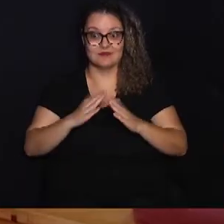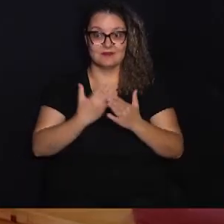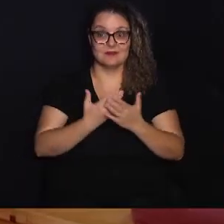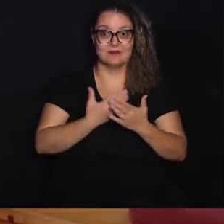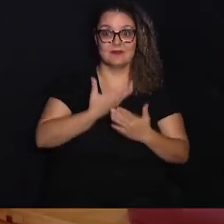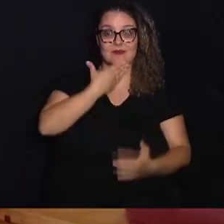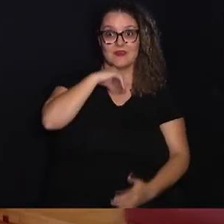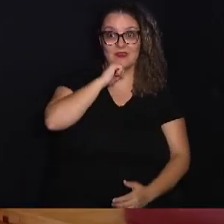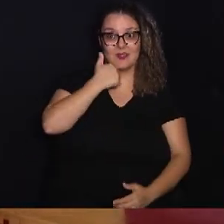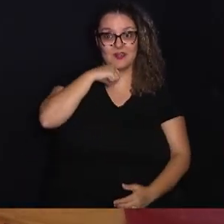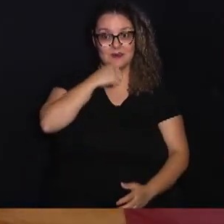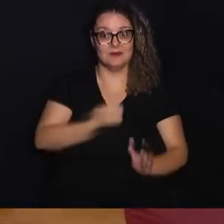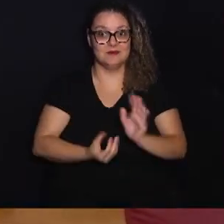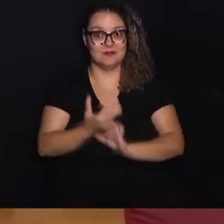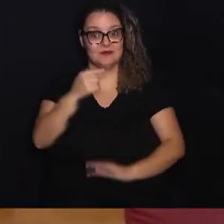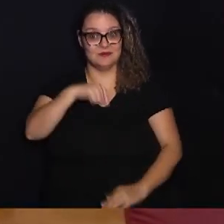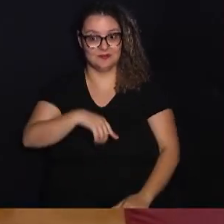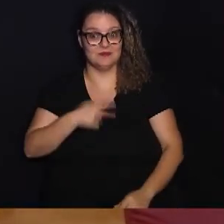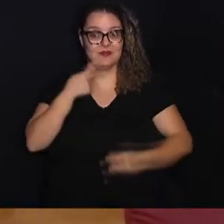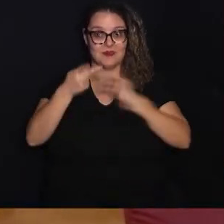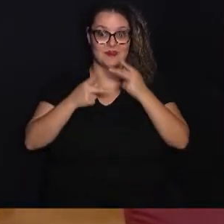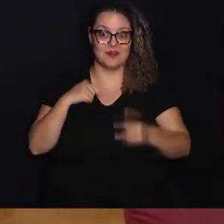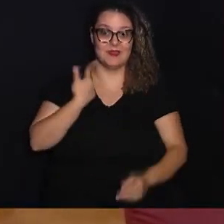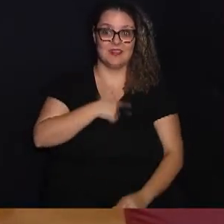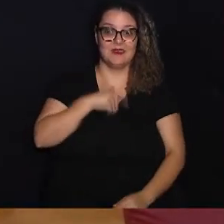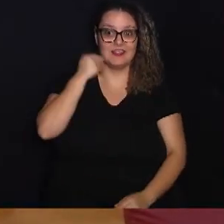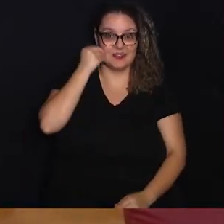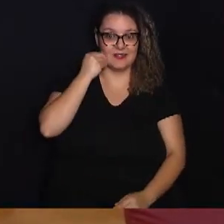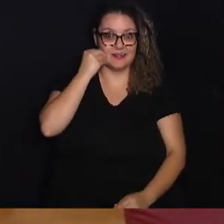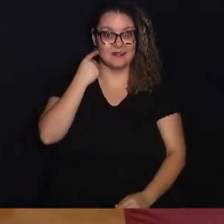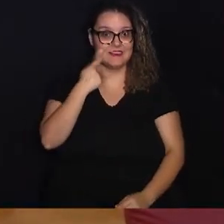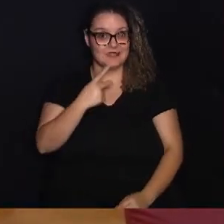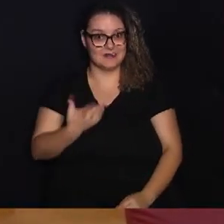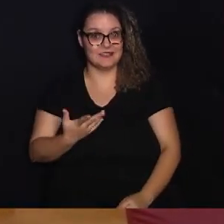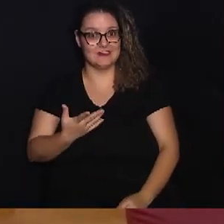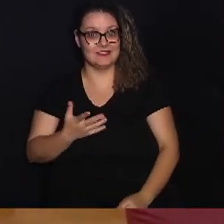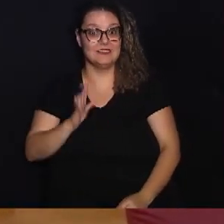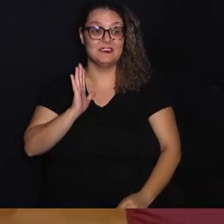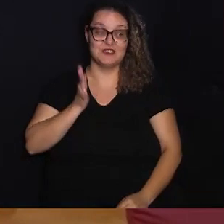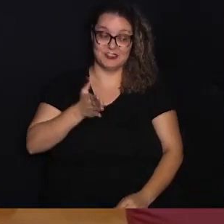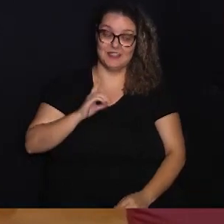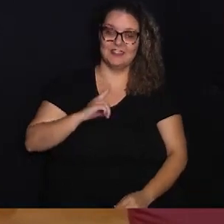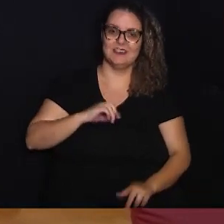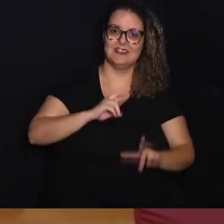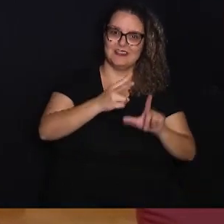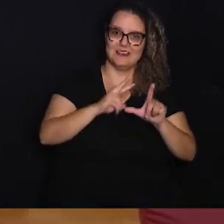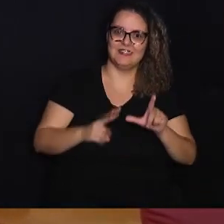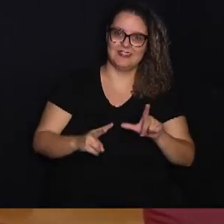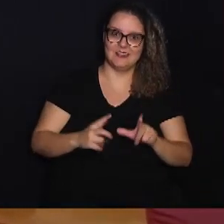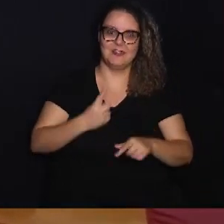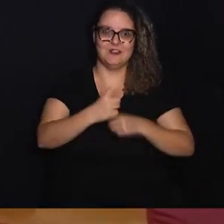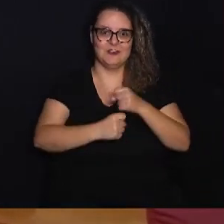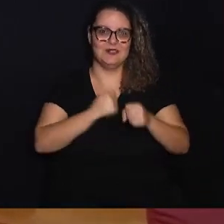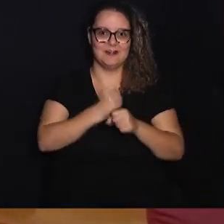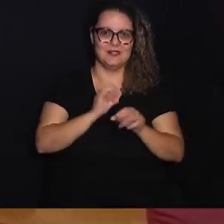dela são fundadores daqui e vai falar pra gente da experiência dela, que ela já tem um parâmetro aí de ter estudado 1 ano fora daqui e quase que a vida toda